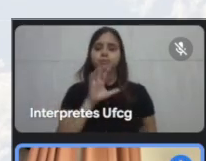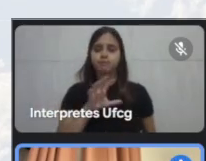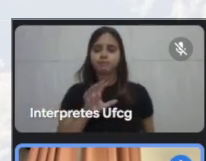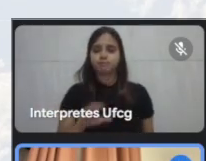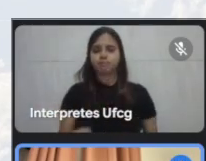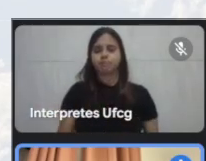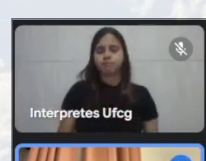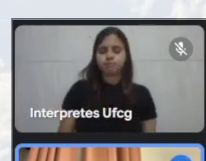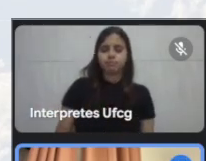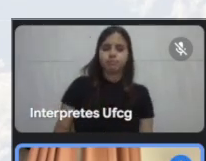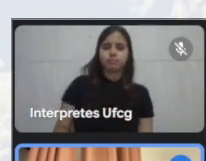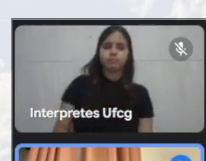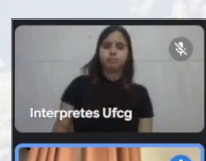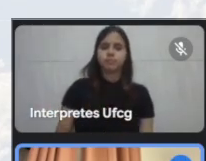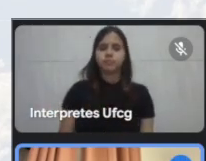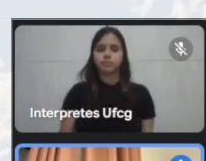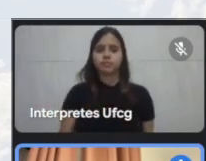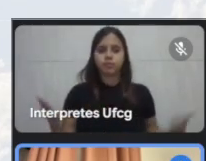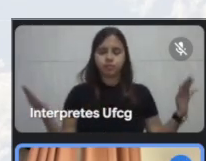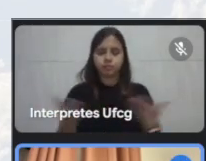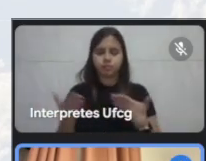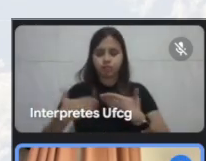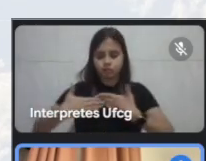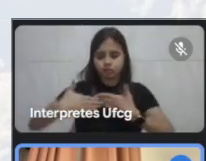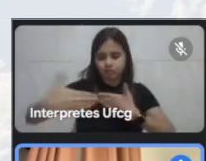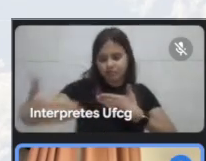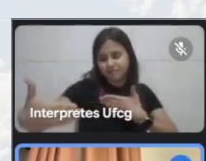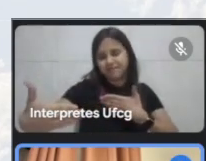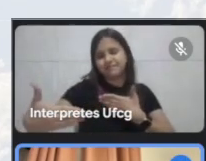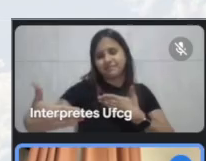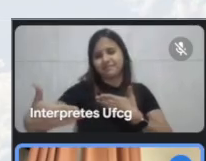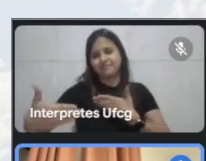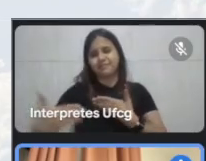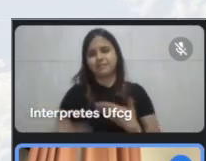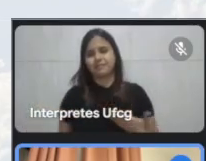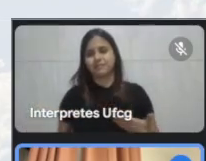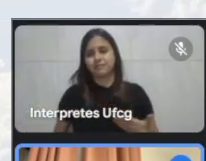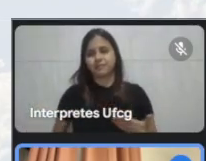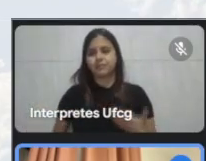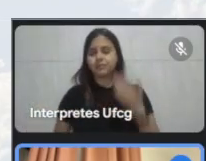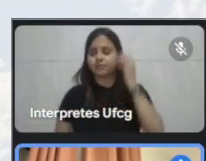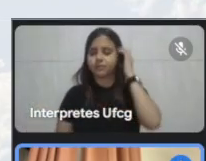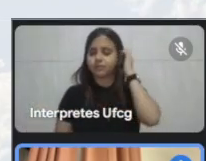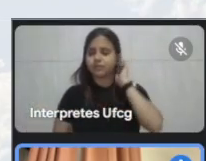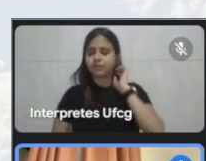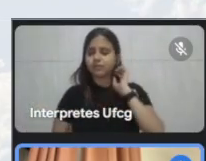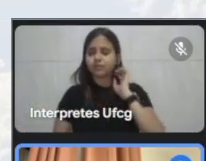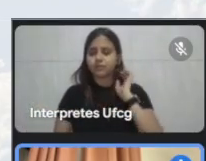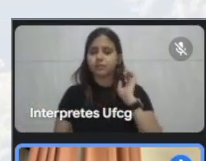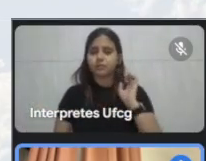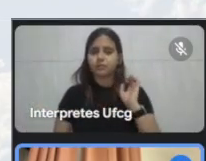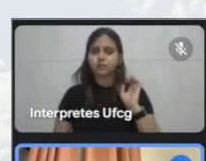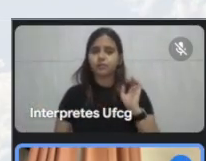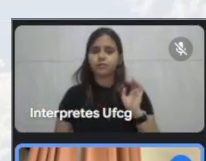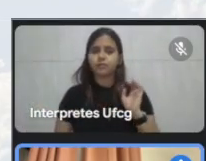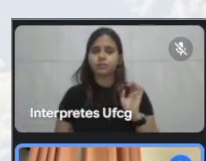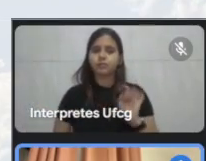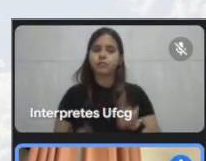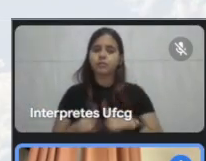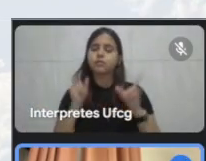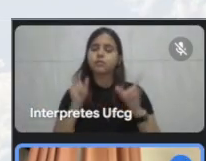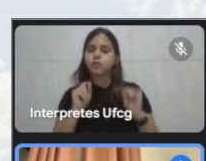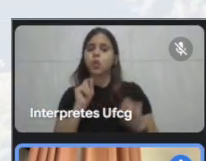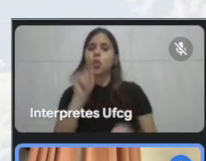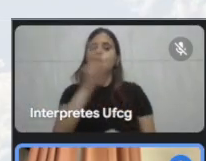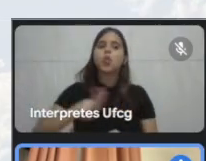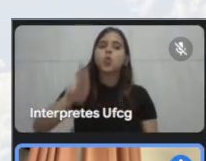Agora eu vou dar início ao que eu acabei de dar spoiler para vocês, mas basicamente seria justamente esse uso de